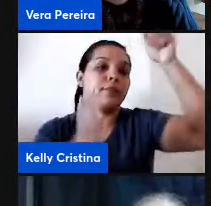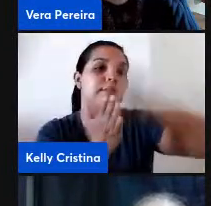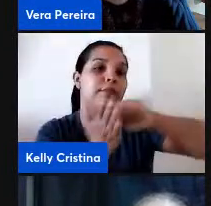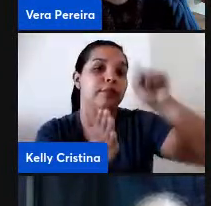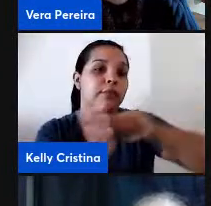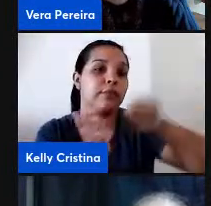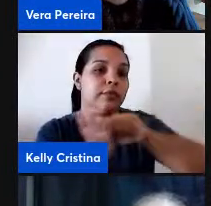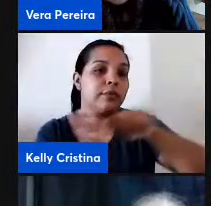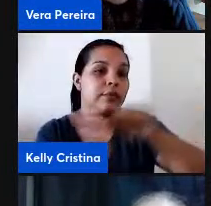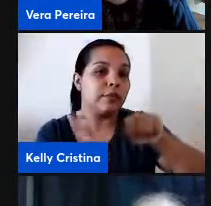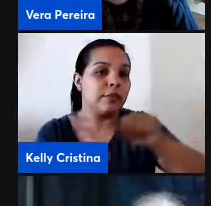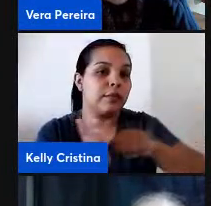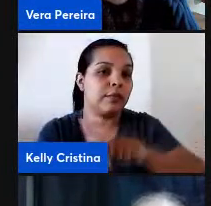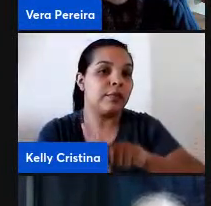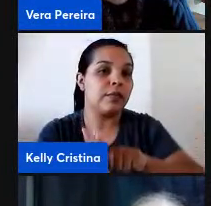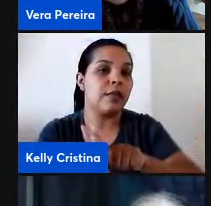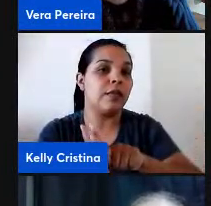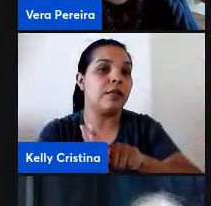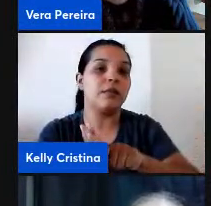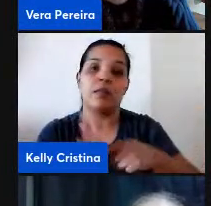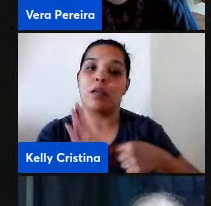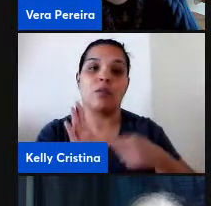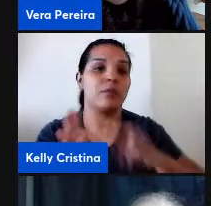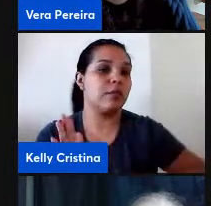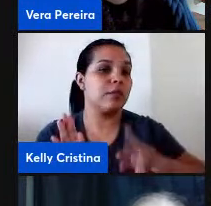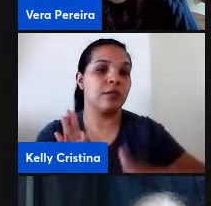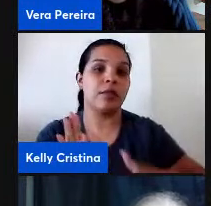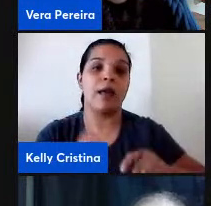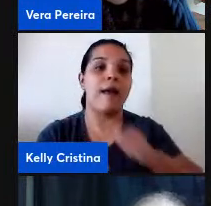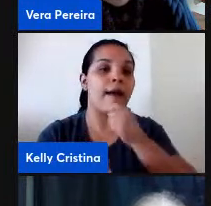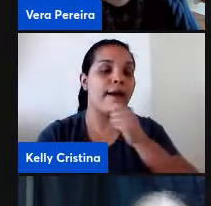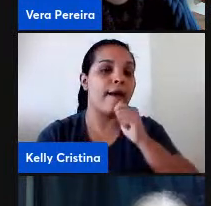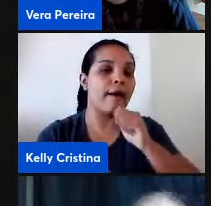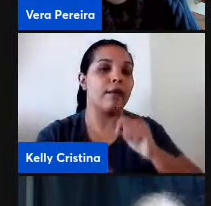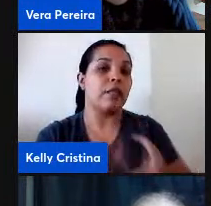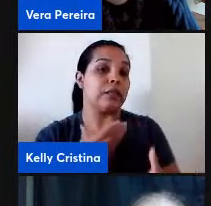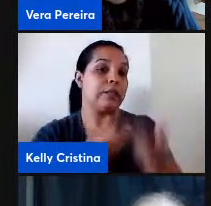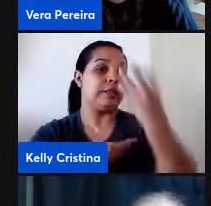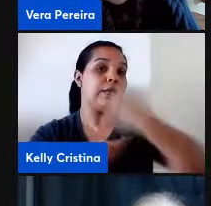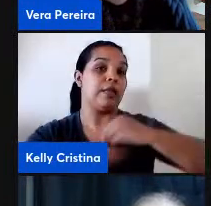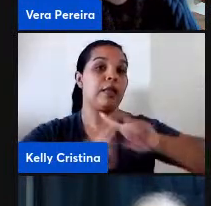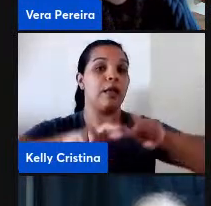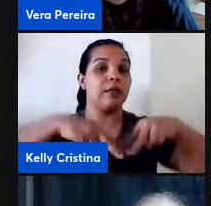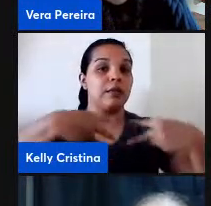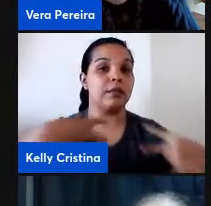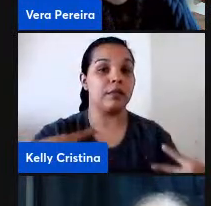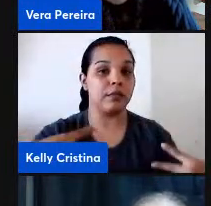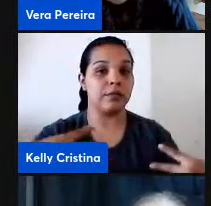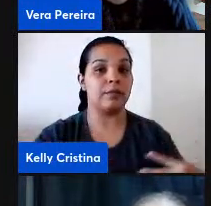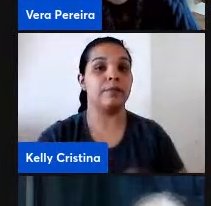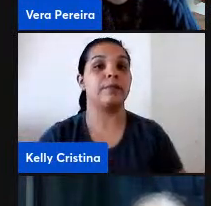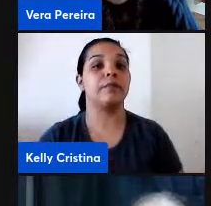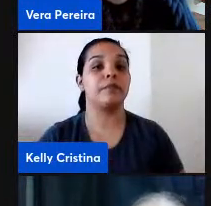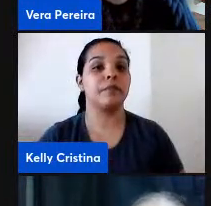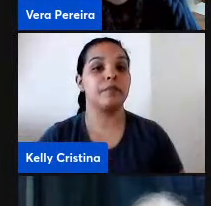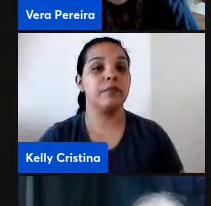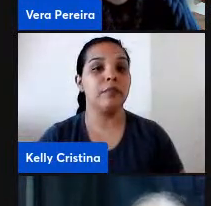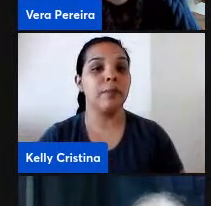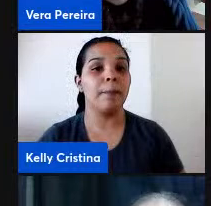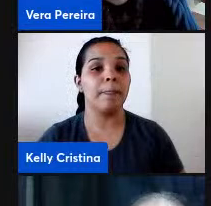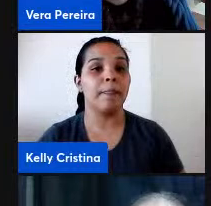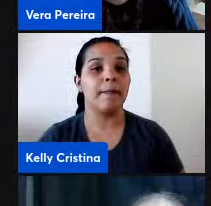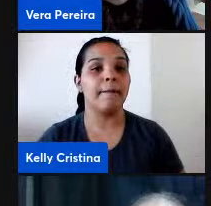está pré-figurada na nossa herança genética. Portanto, minha gente, vamos